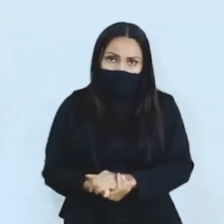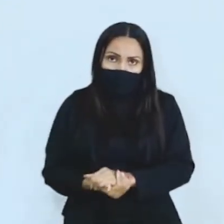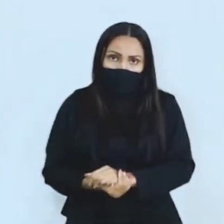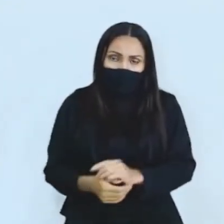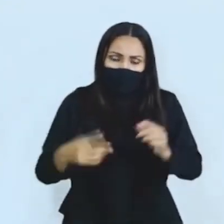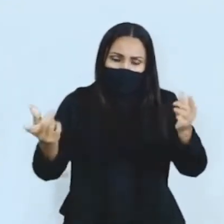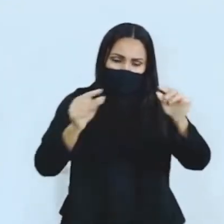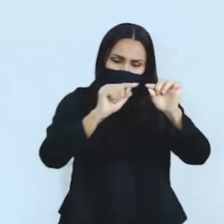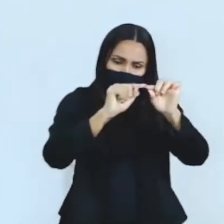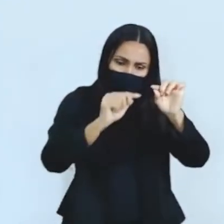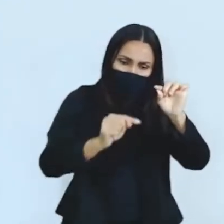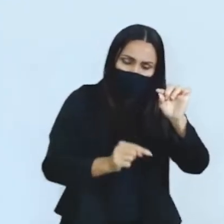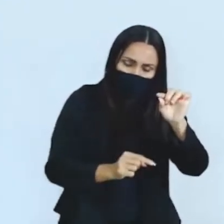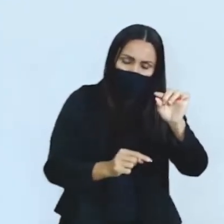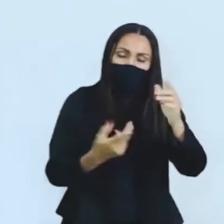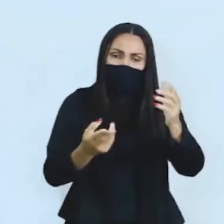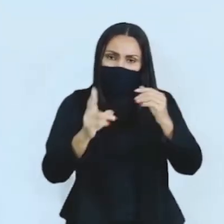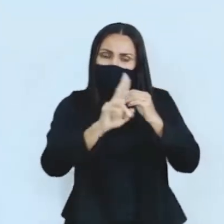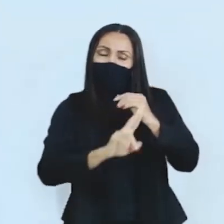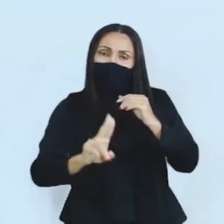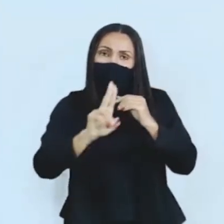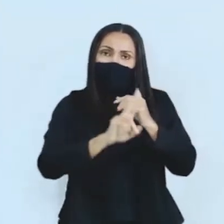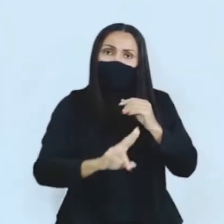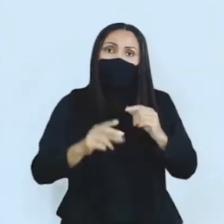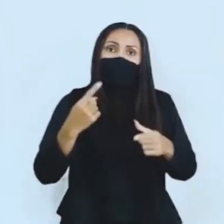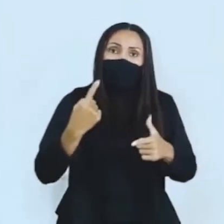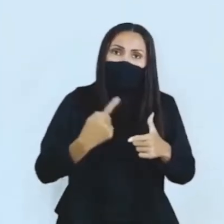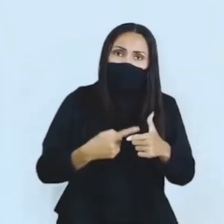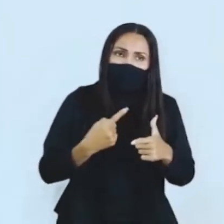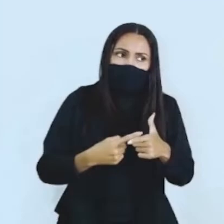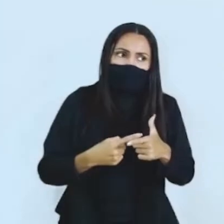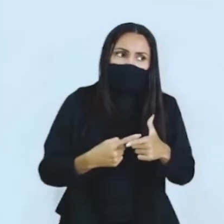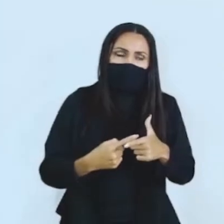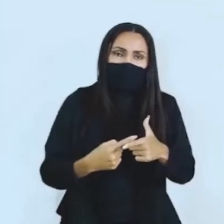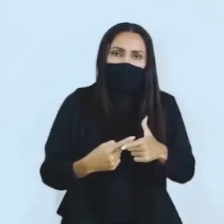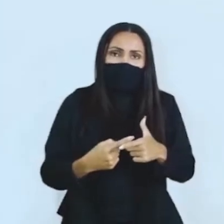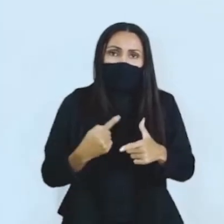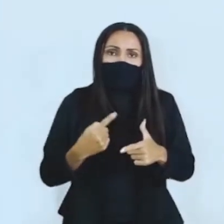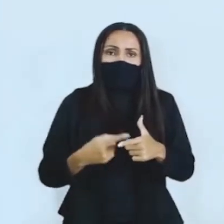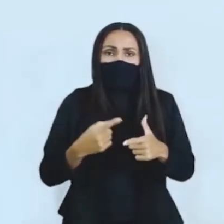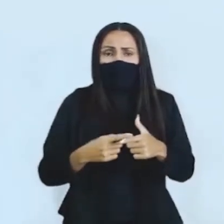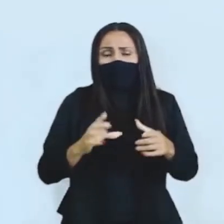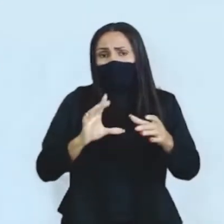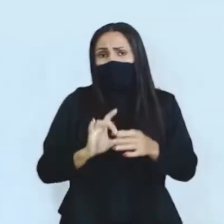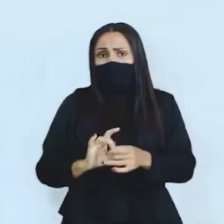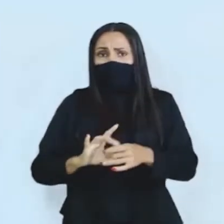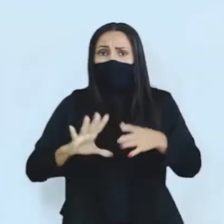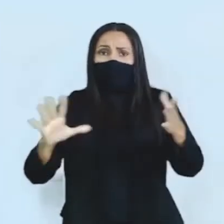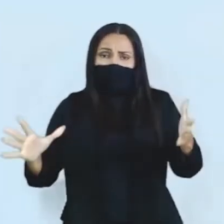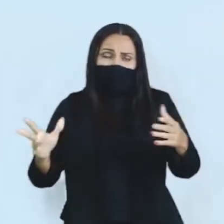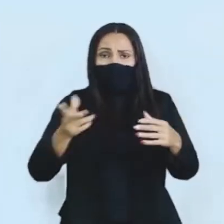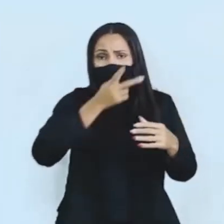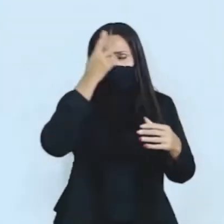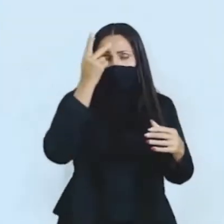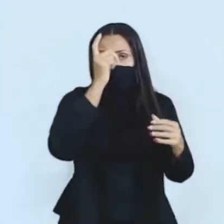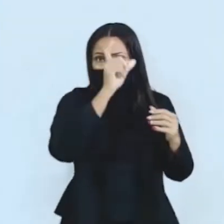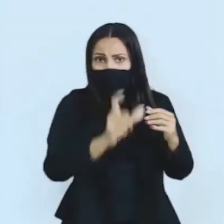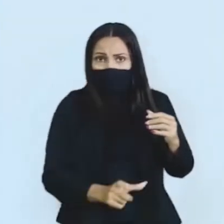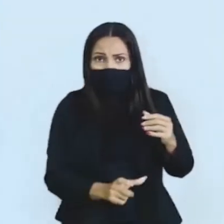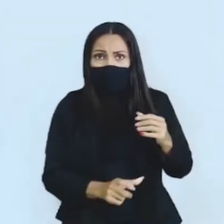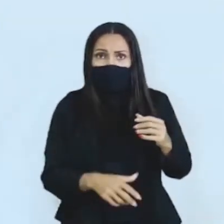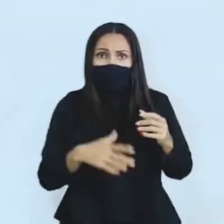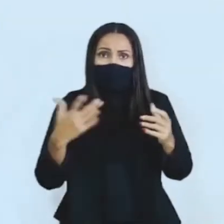ângulos eles são mais utilizados porque eles estão à disposição do projetista